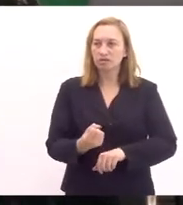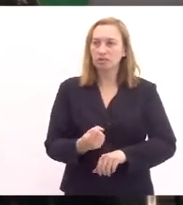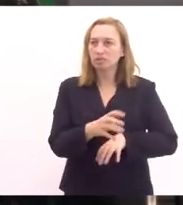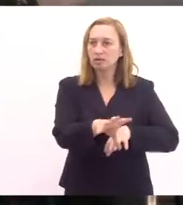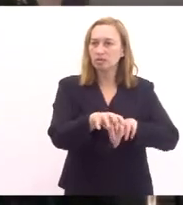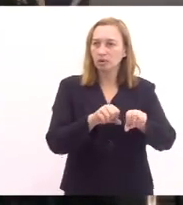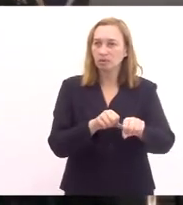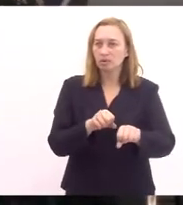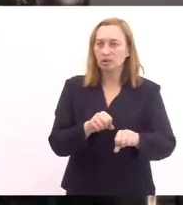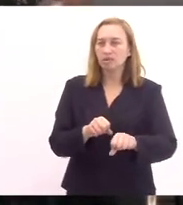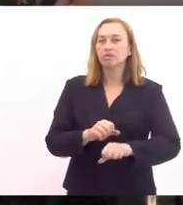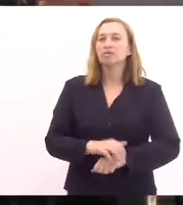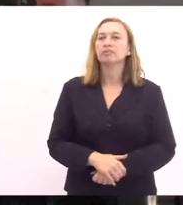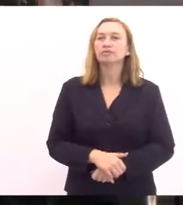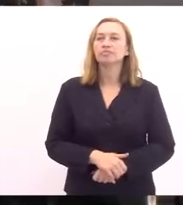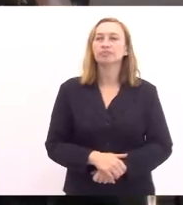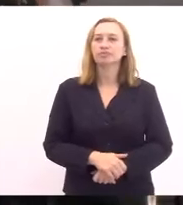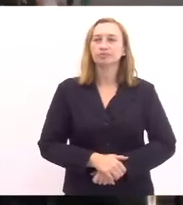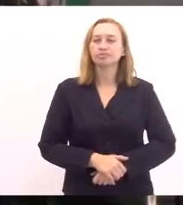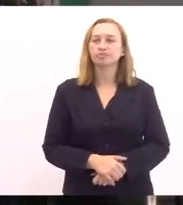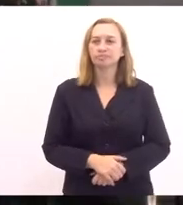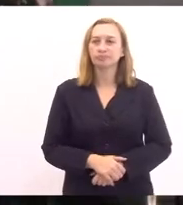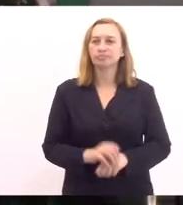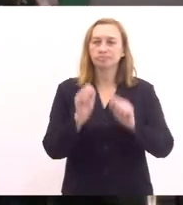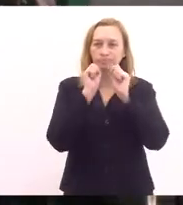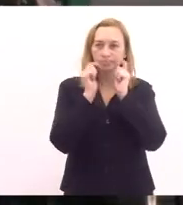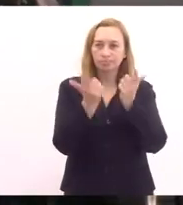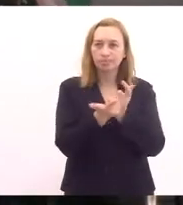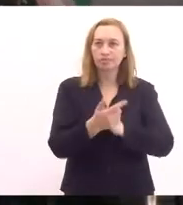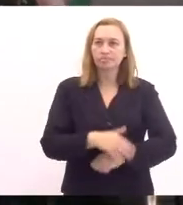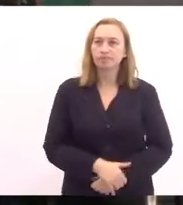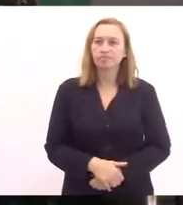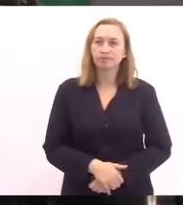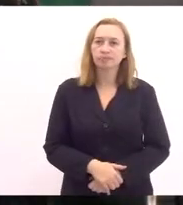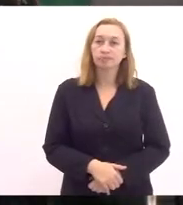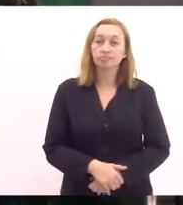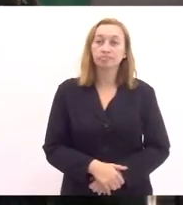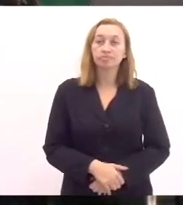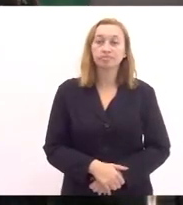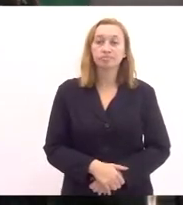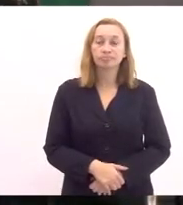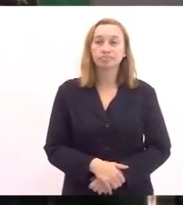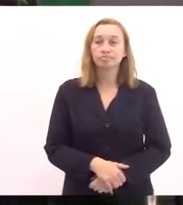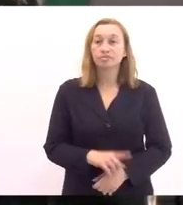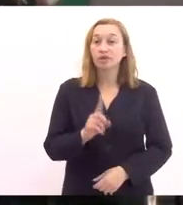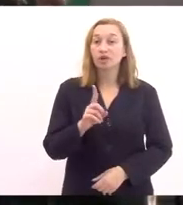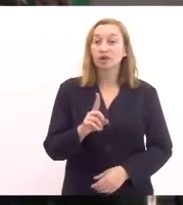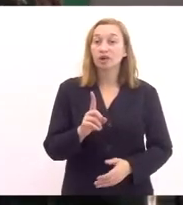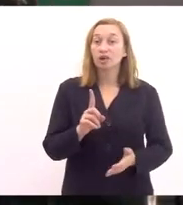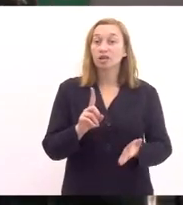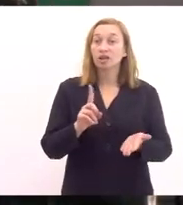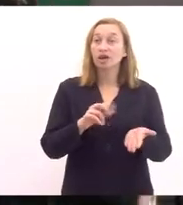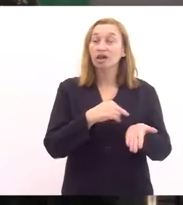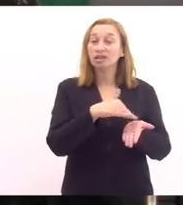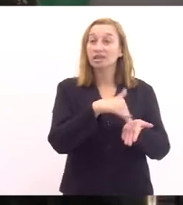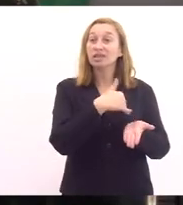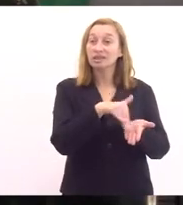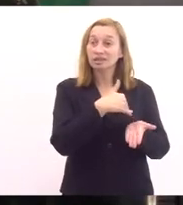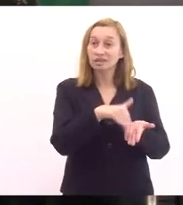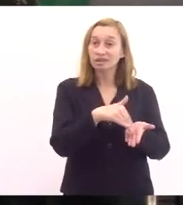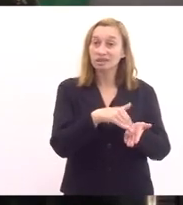diploma prêmio Ana Nery de saúde Daleste E aí você quer tá eu não botei aqui tá aqui